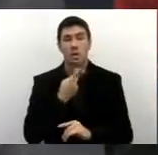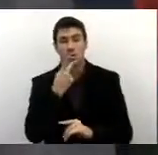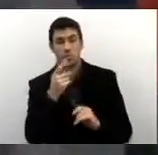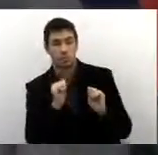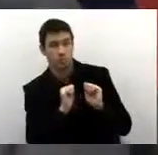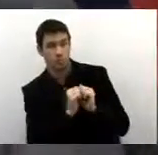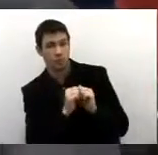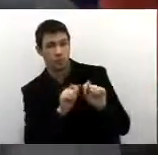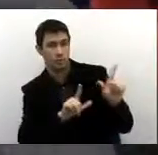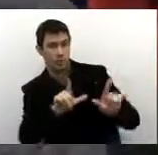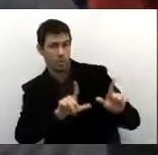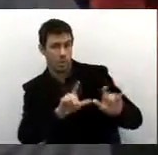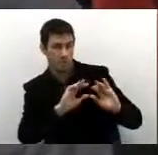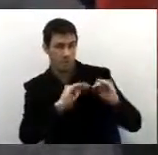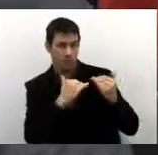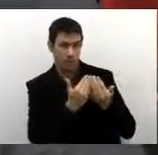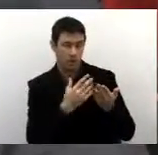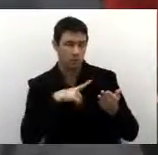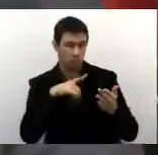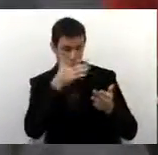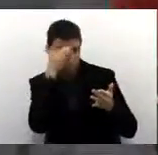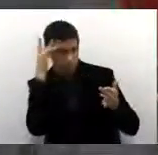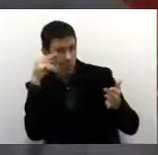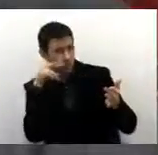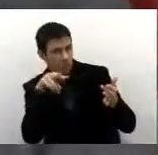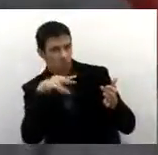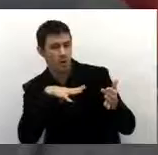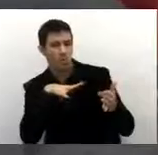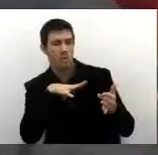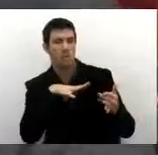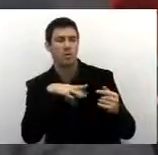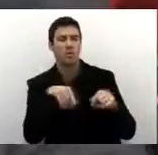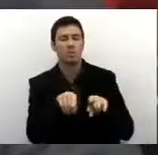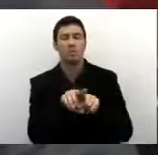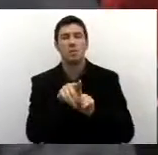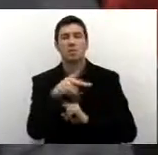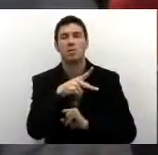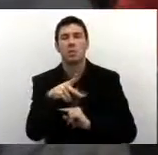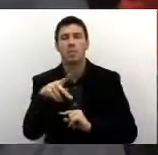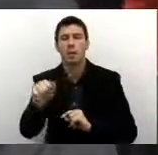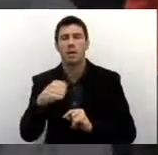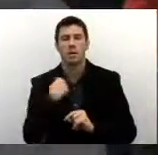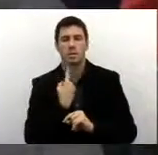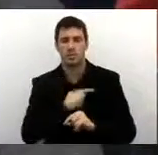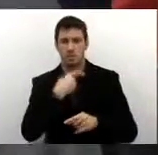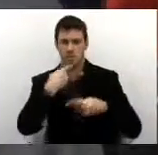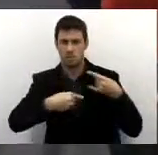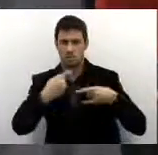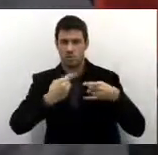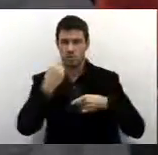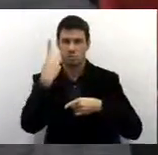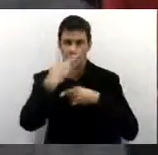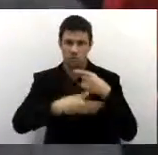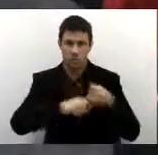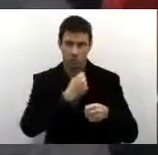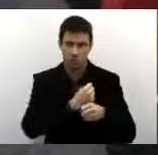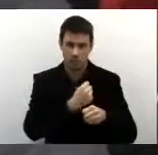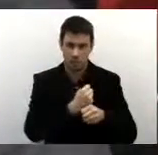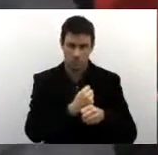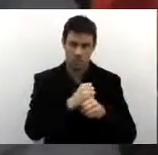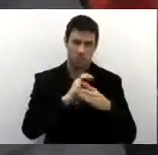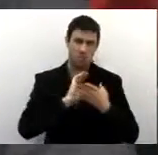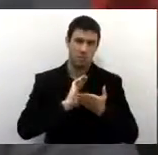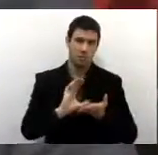tem uma grande audiência aqui no município de Guarulhos. O PPA é o Plano Plurianual, onde nós discutimos aí os próximos 4 anos de investimento.